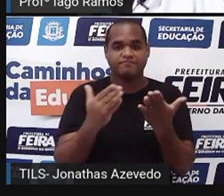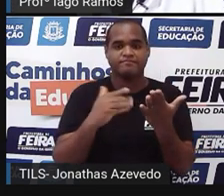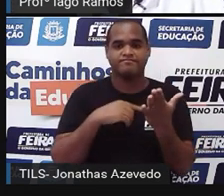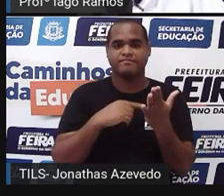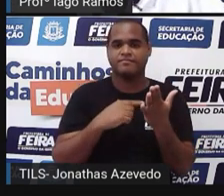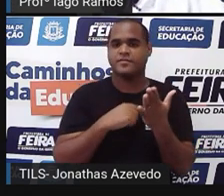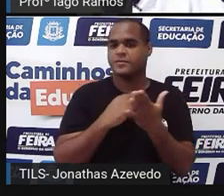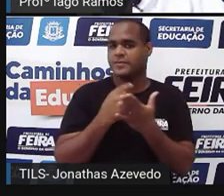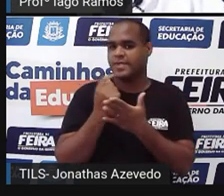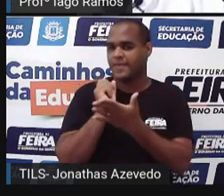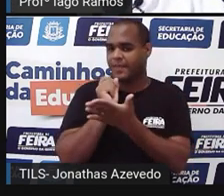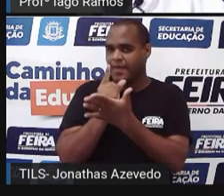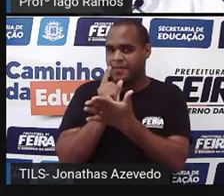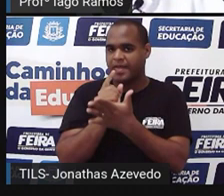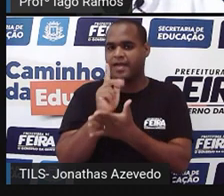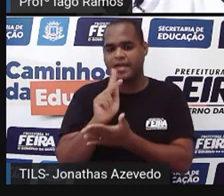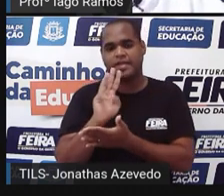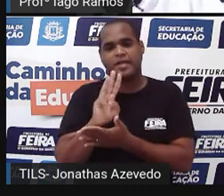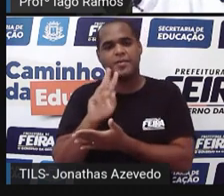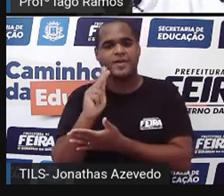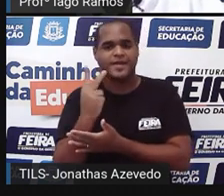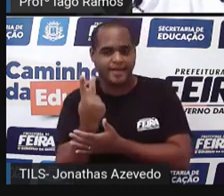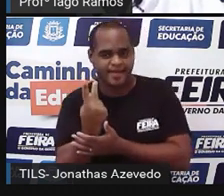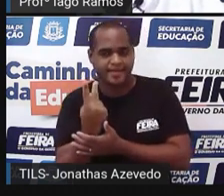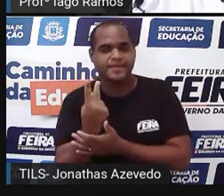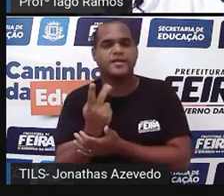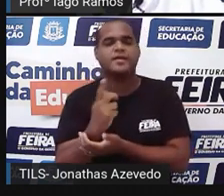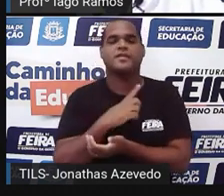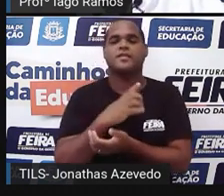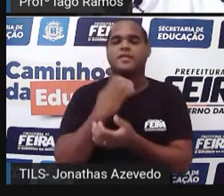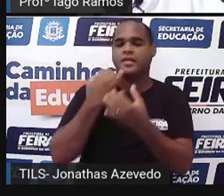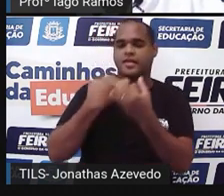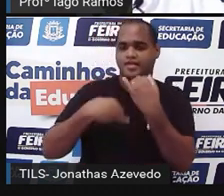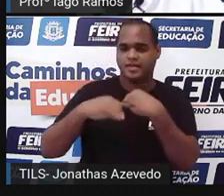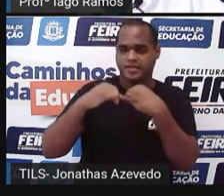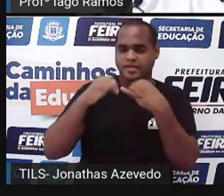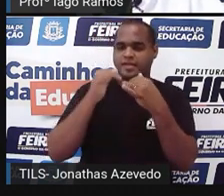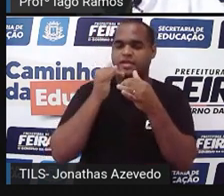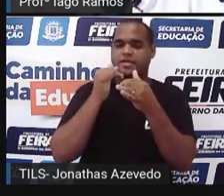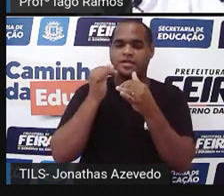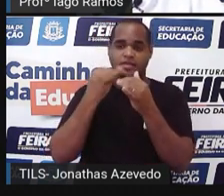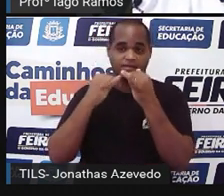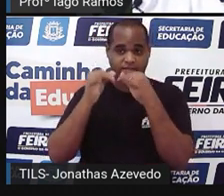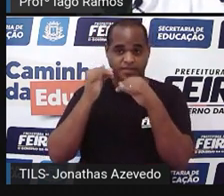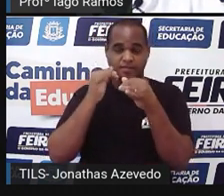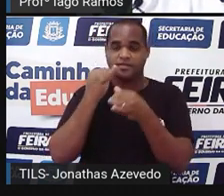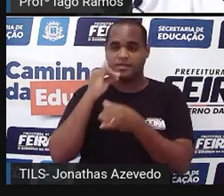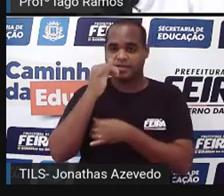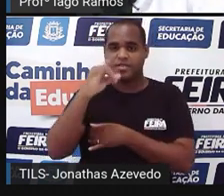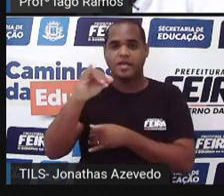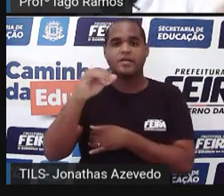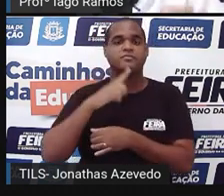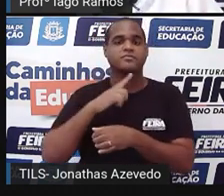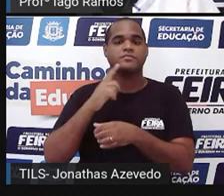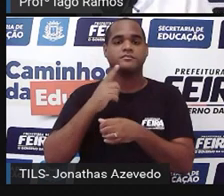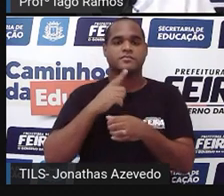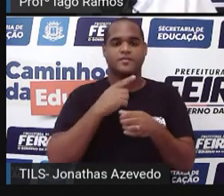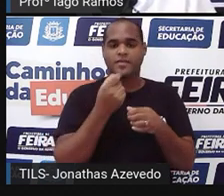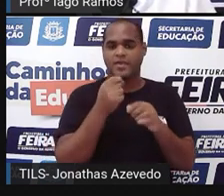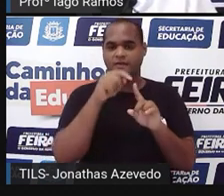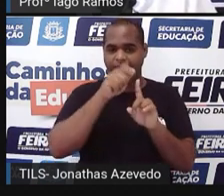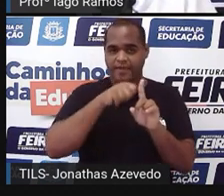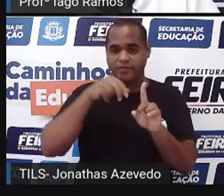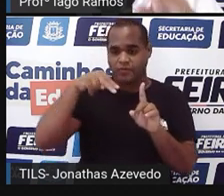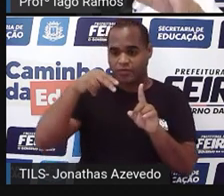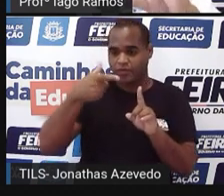eu tenho ali o consumo em quilowatt-hora né que é consumo de energia dos meses de novembro de 2018 abril